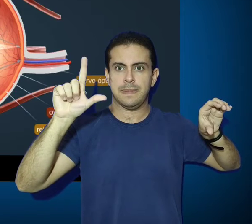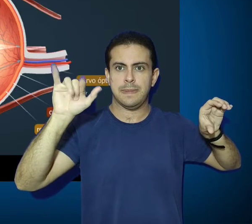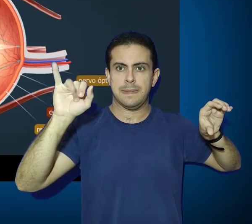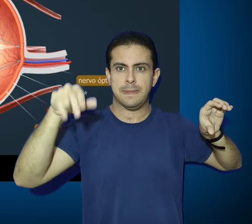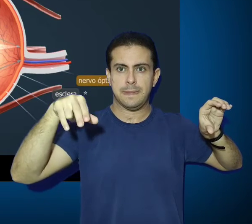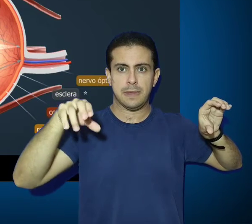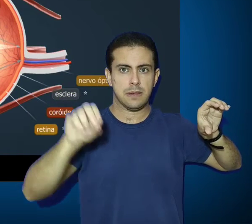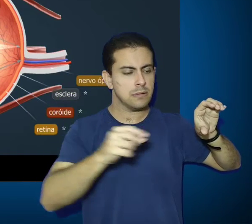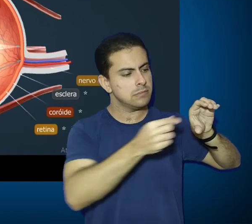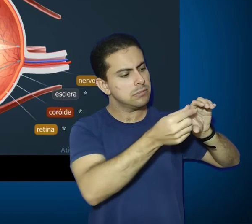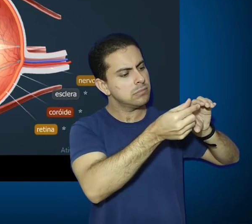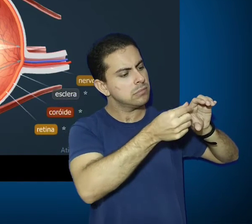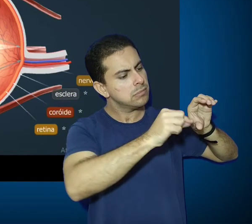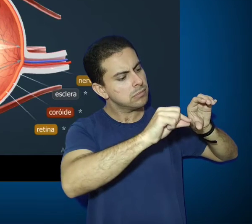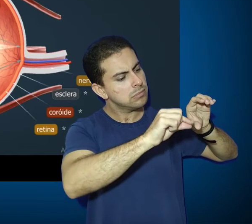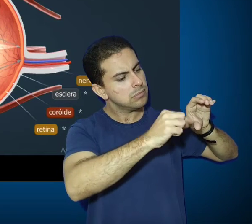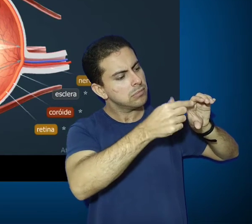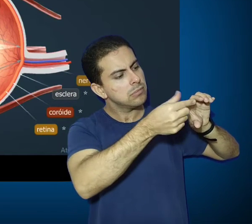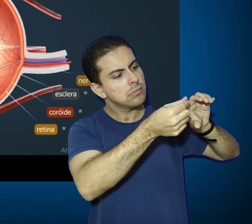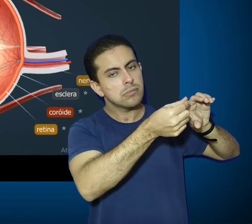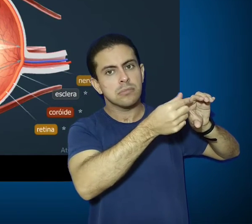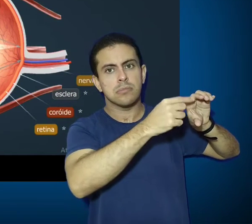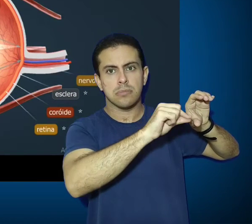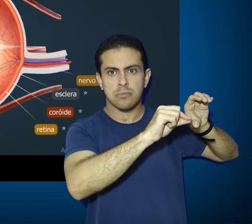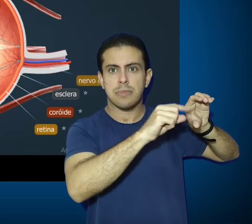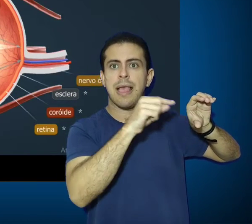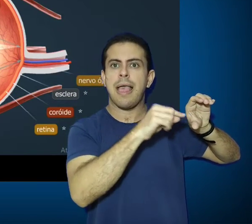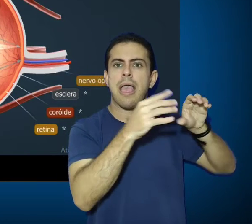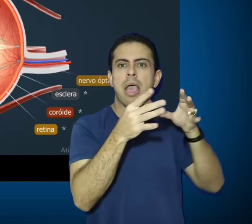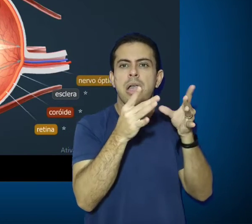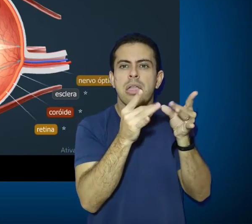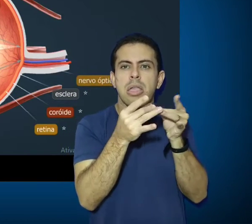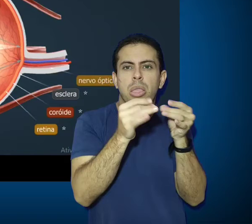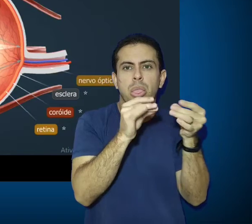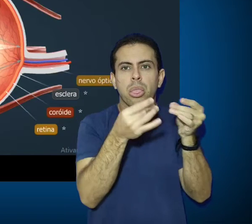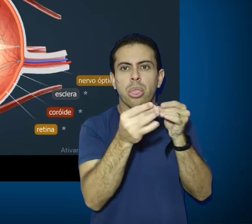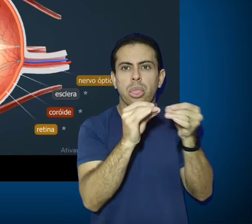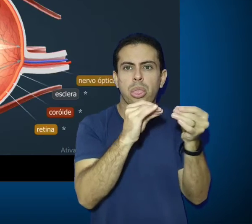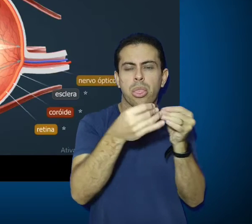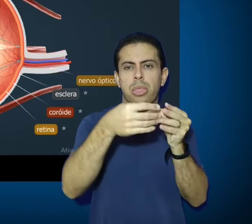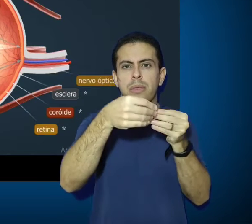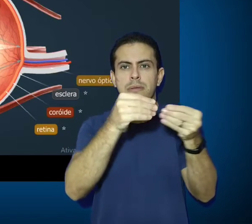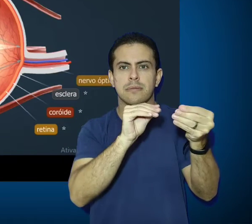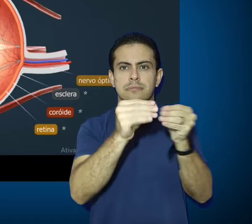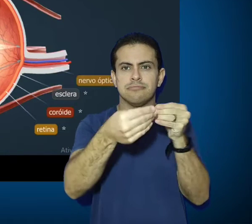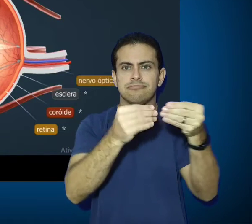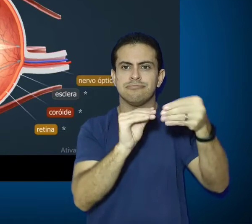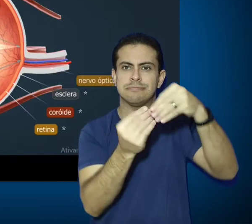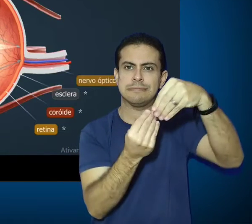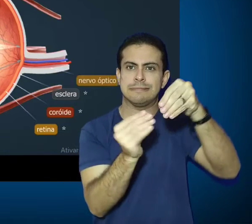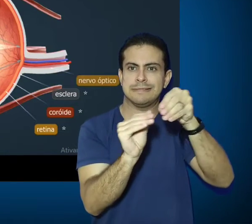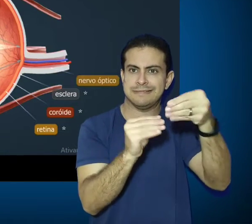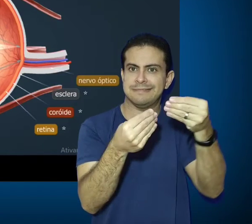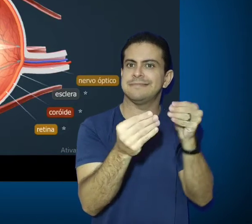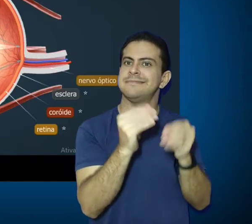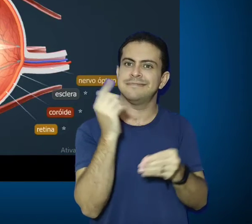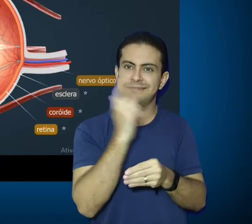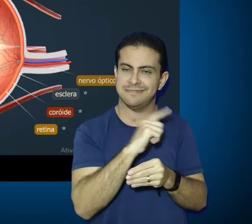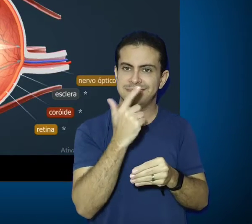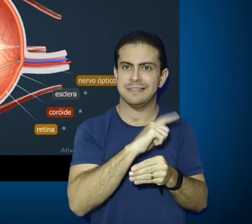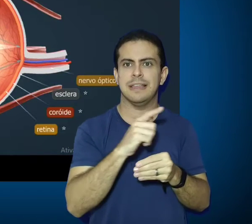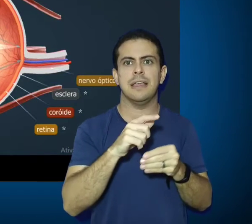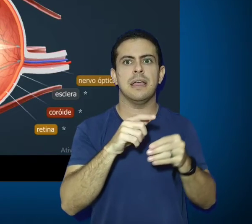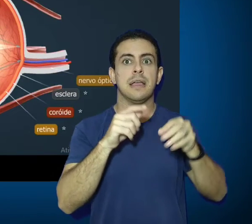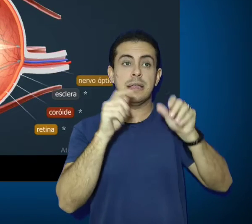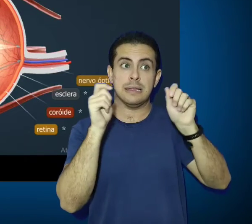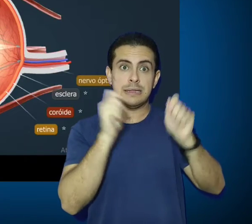uma lente biconvexa. Ela é gelatinosa, possui grande elasticidade. Ela foca